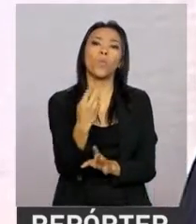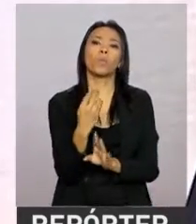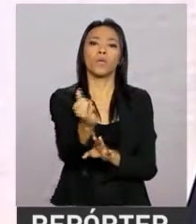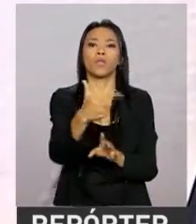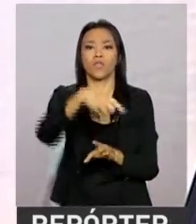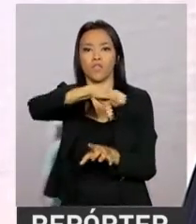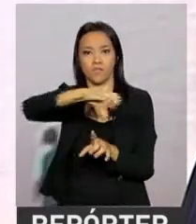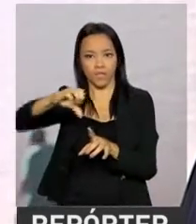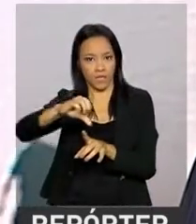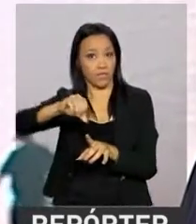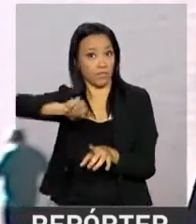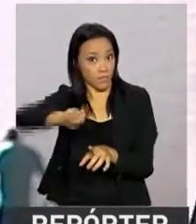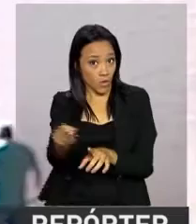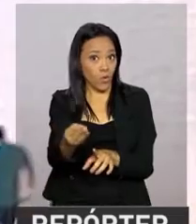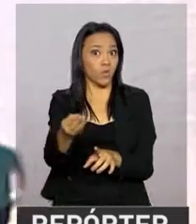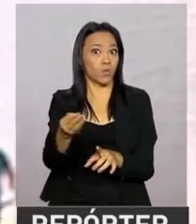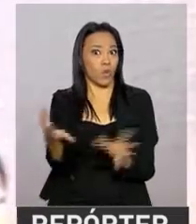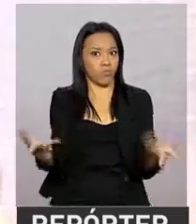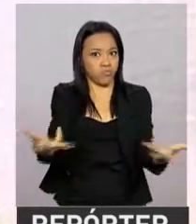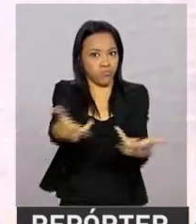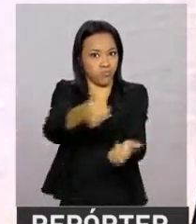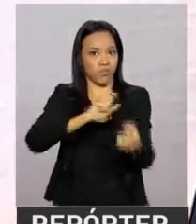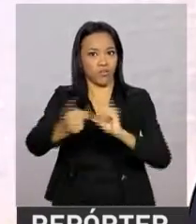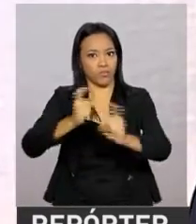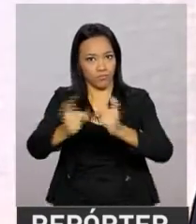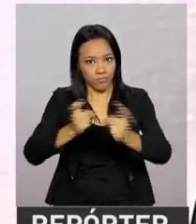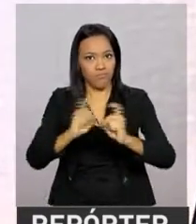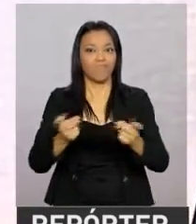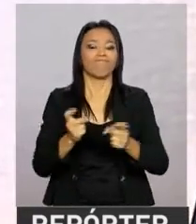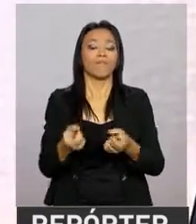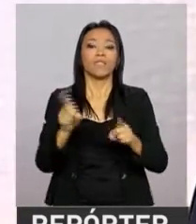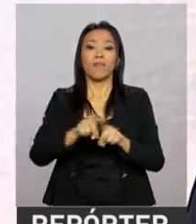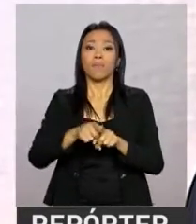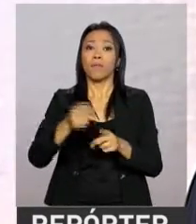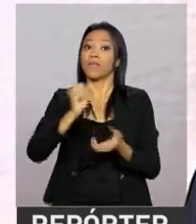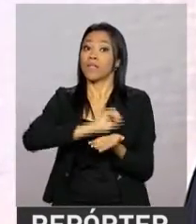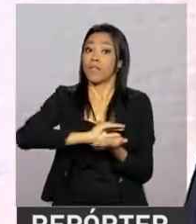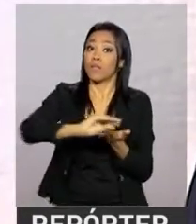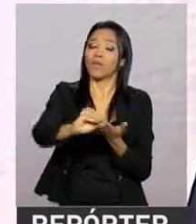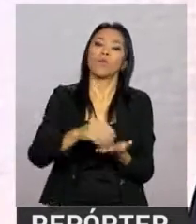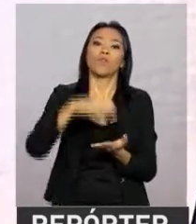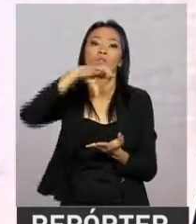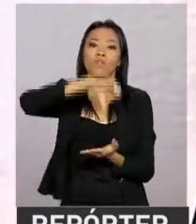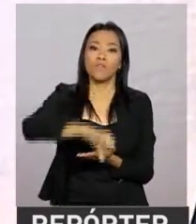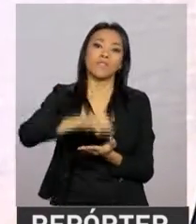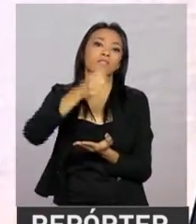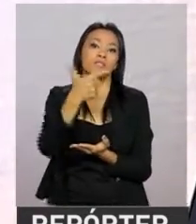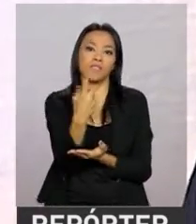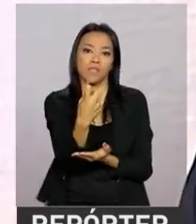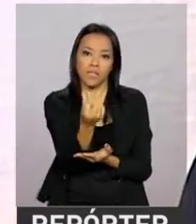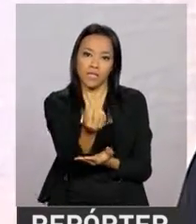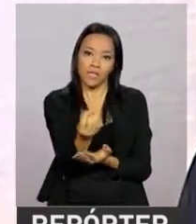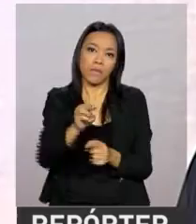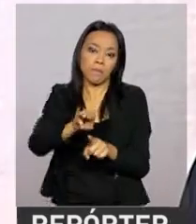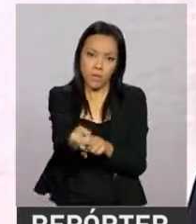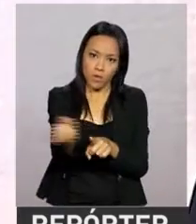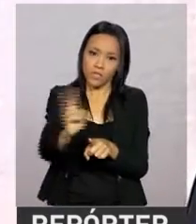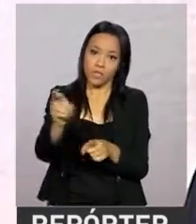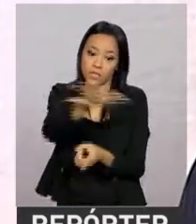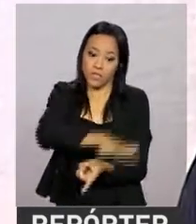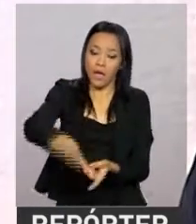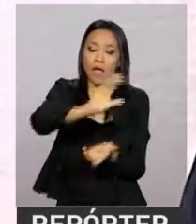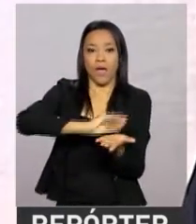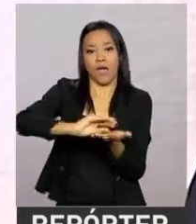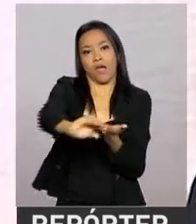R$1,9 bilhão em eficiência de gestão. E na última semana, o Ministério liberou R$960 milhões em serviços para serviços de